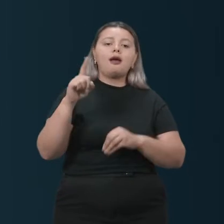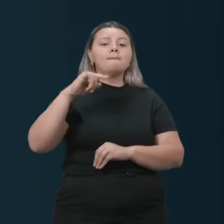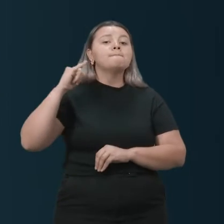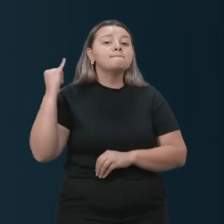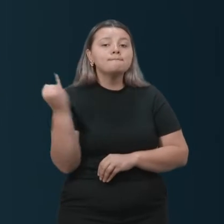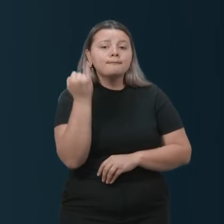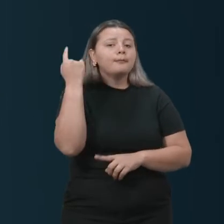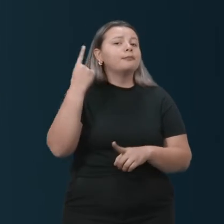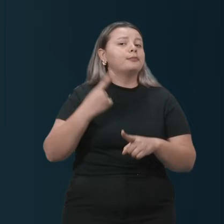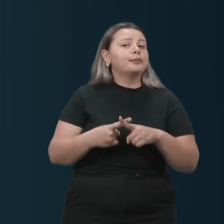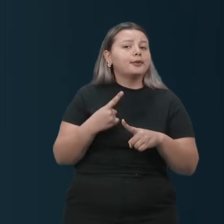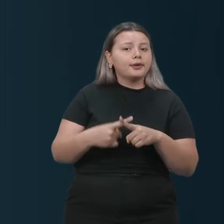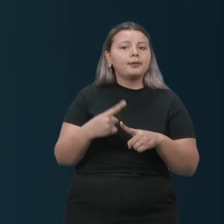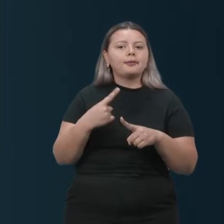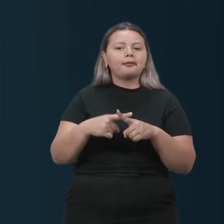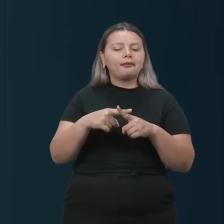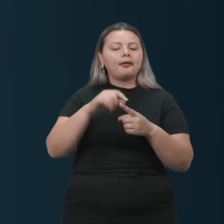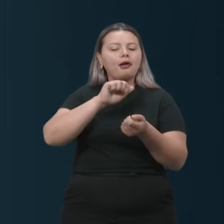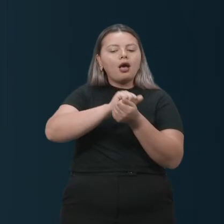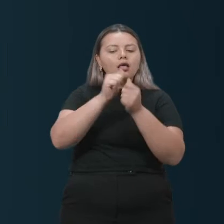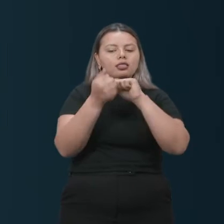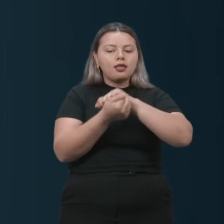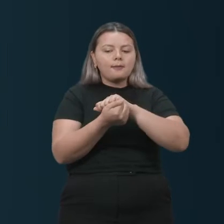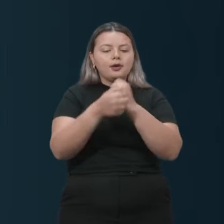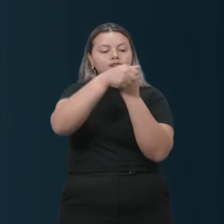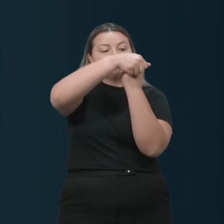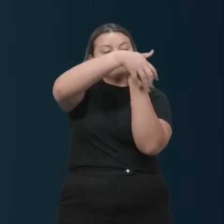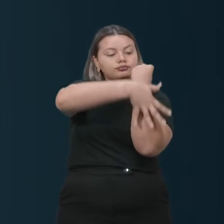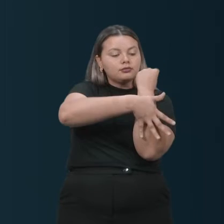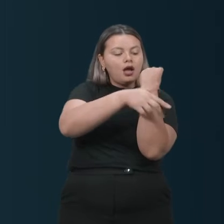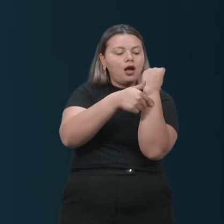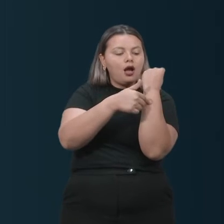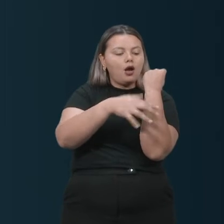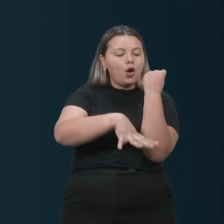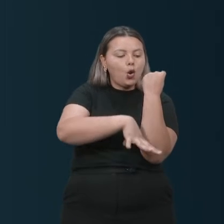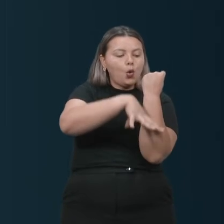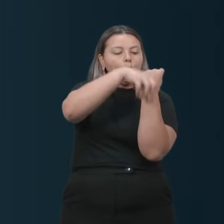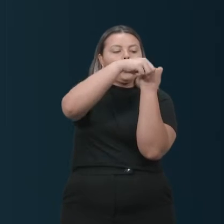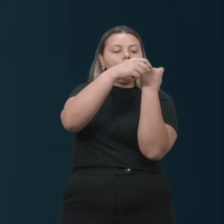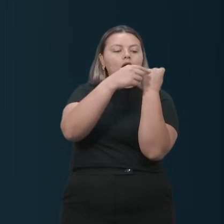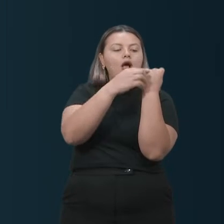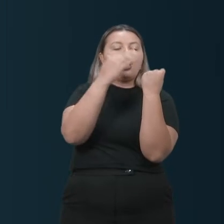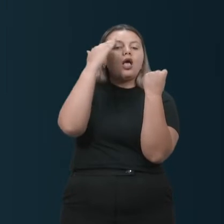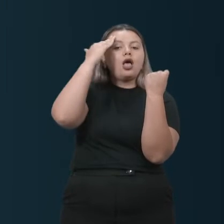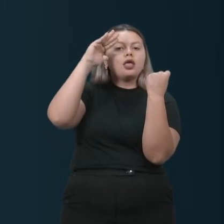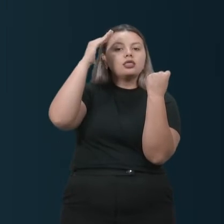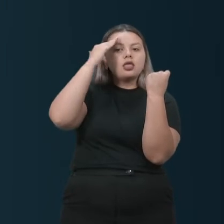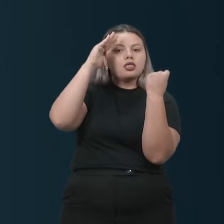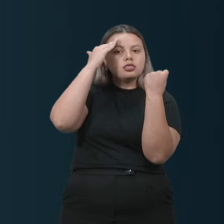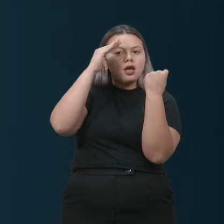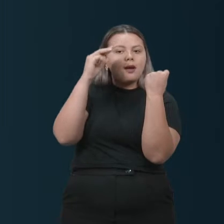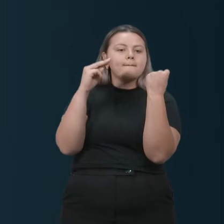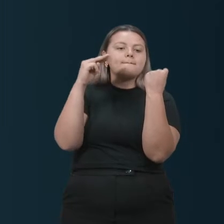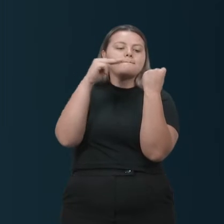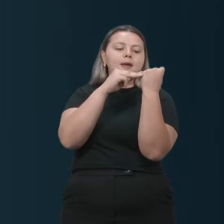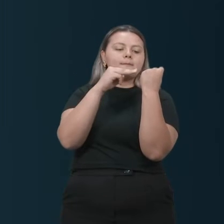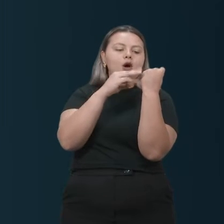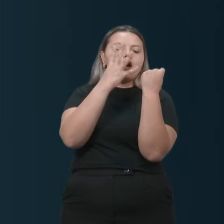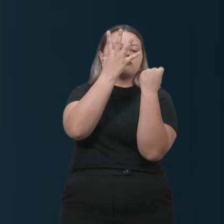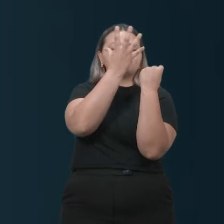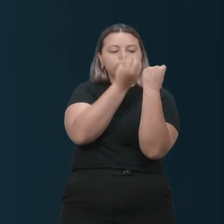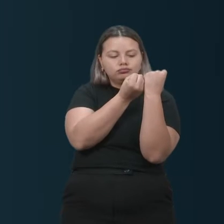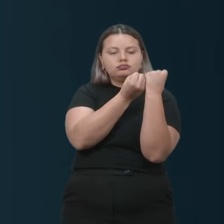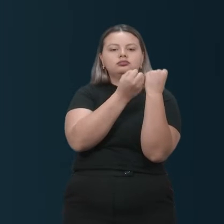extremamente importantes para alterar o nosso sistema nervoso, permitindo a formação de memórias que